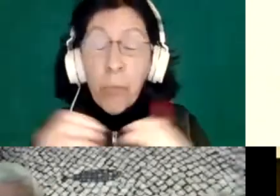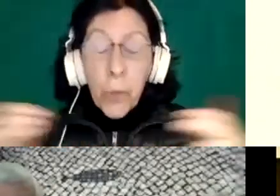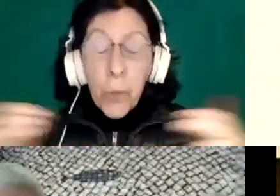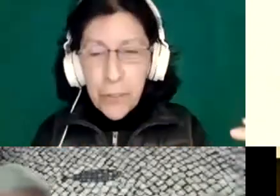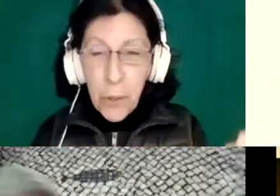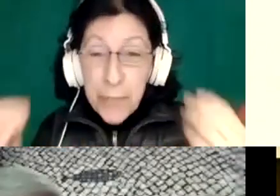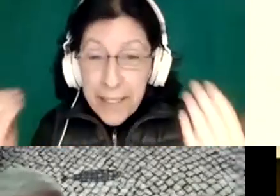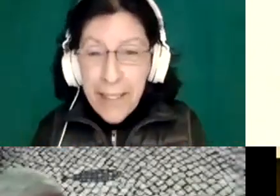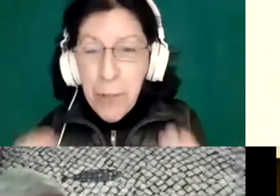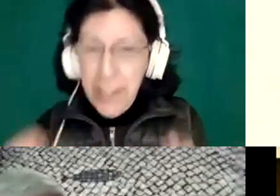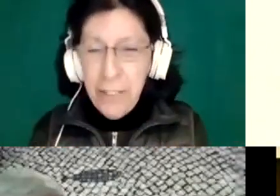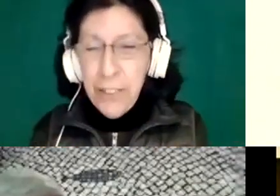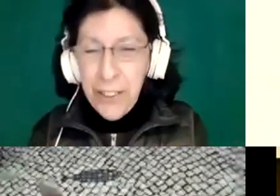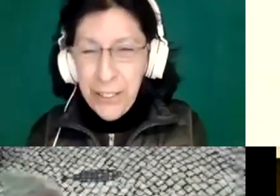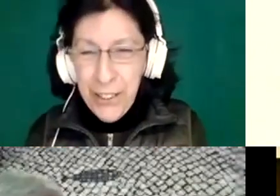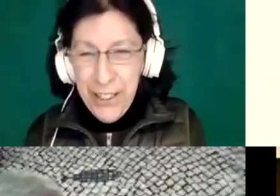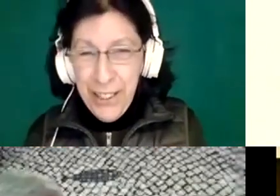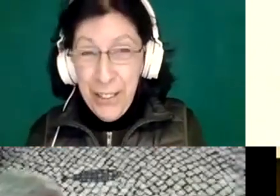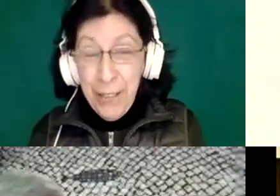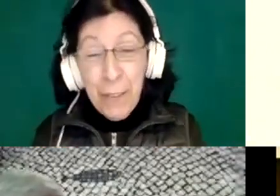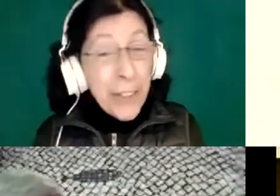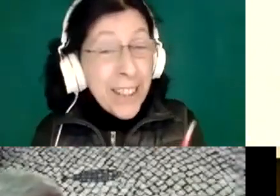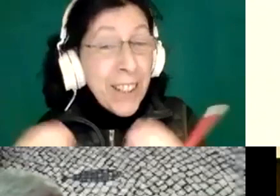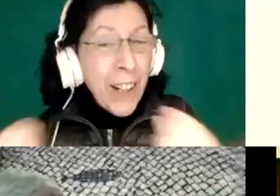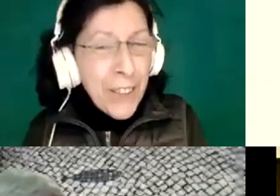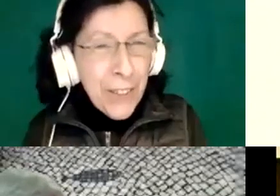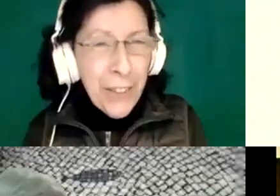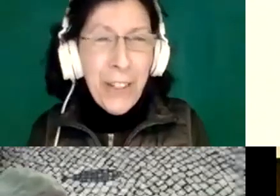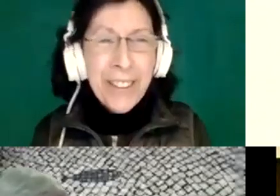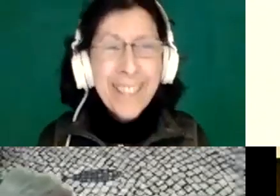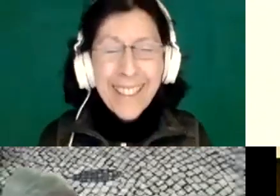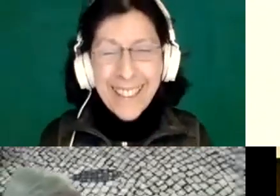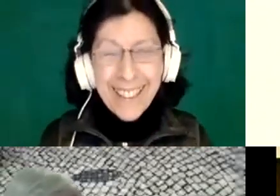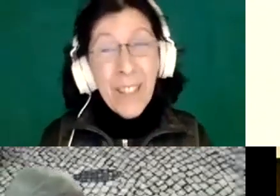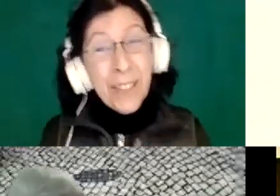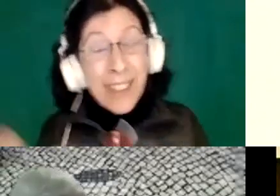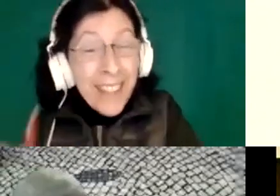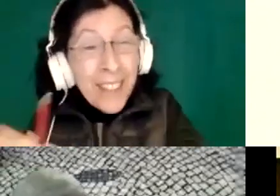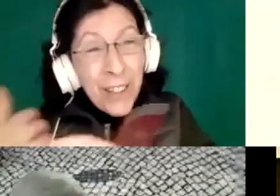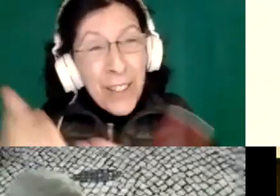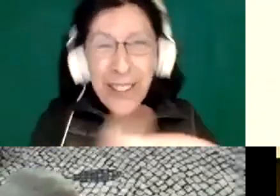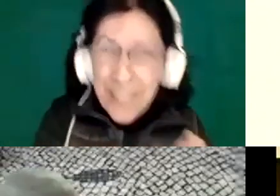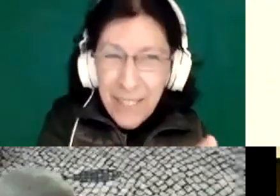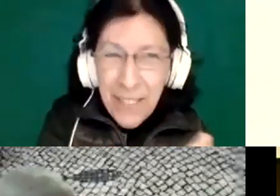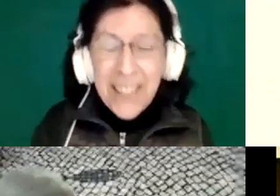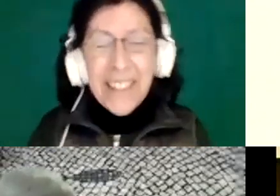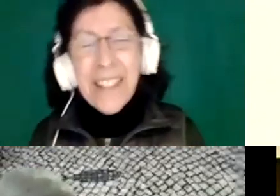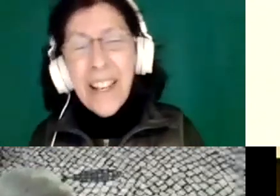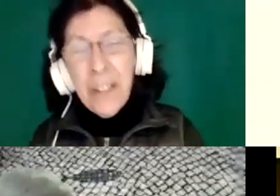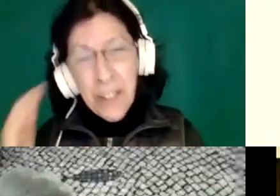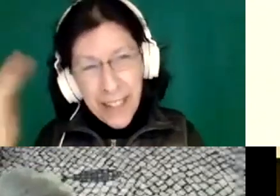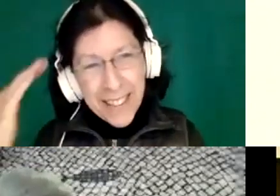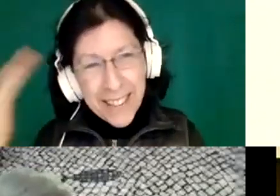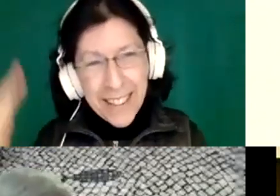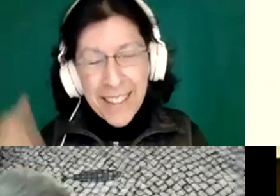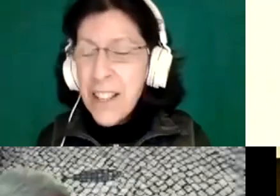esse muro. Nós precisamos de escavações arqueológicas, nós somos dos arqueólogos, por isso é que nós nos aproximamos deles.